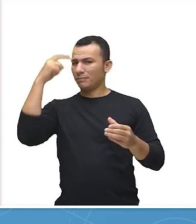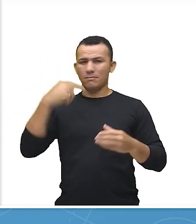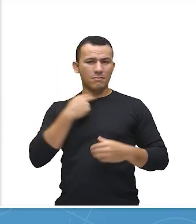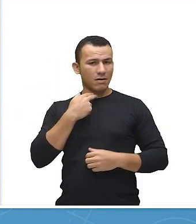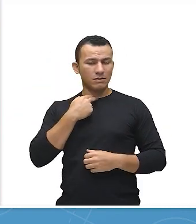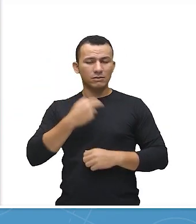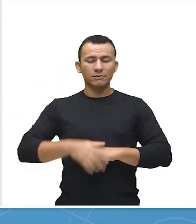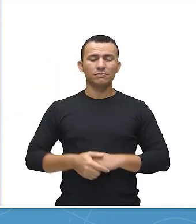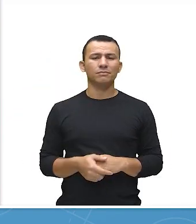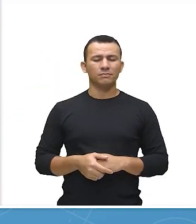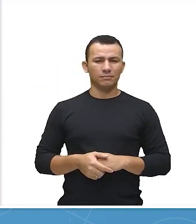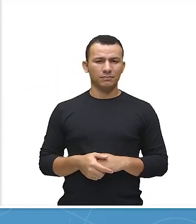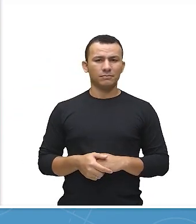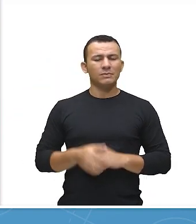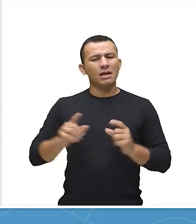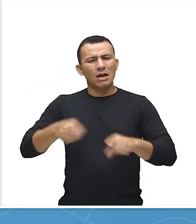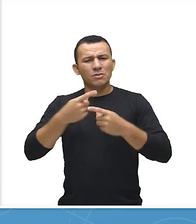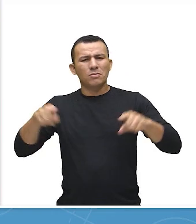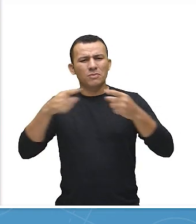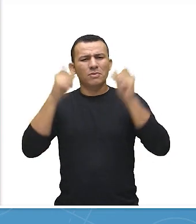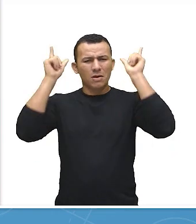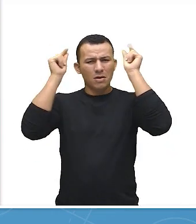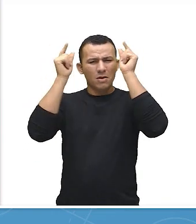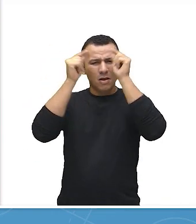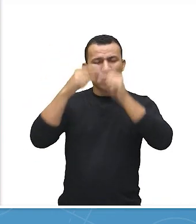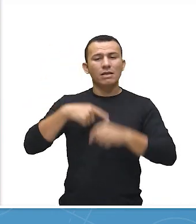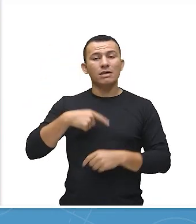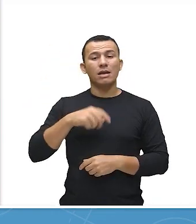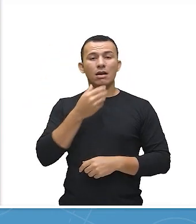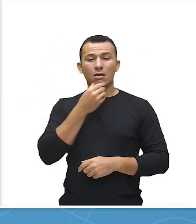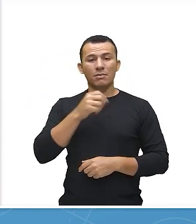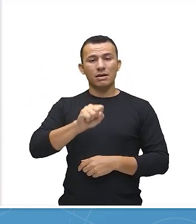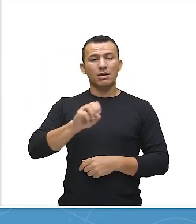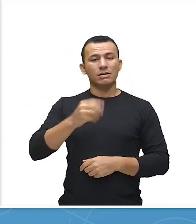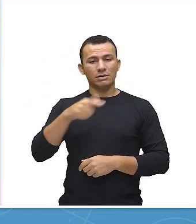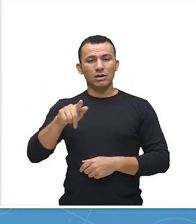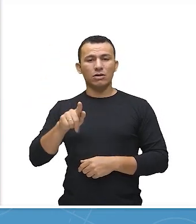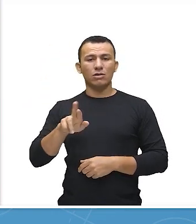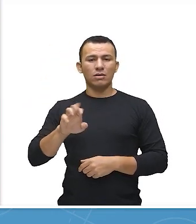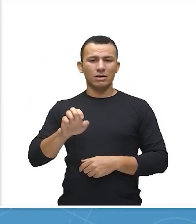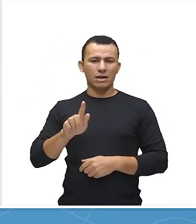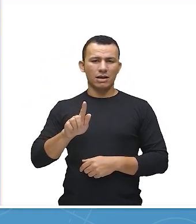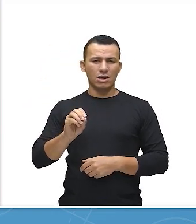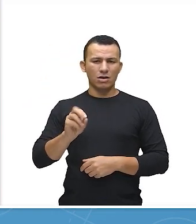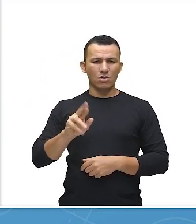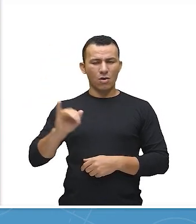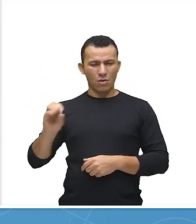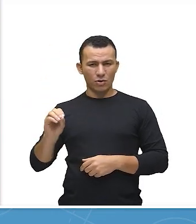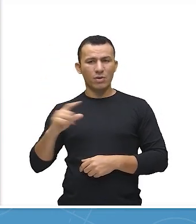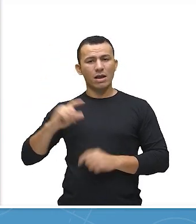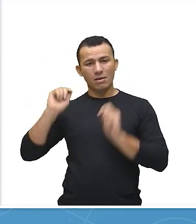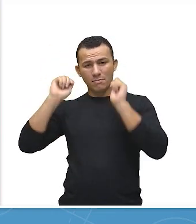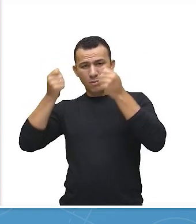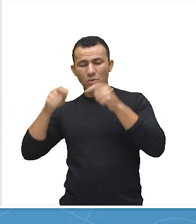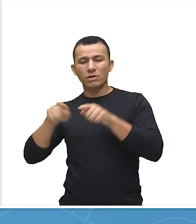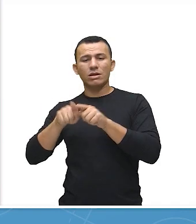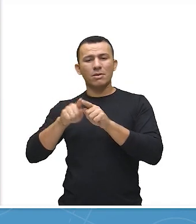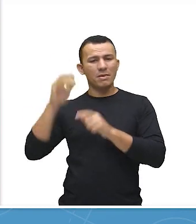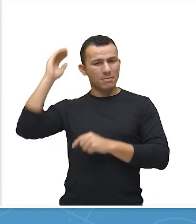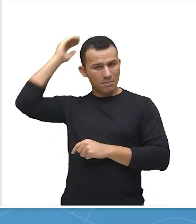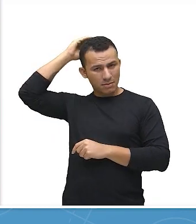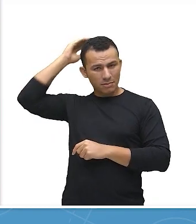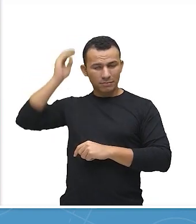e vocês saíram super bem, agora nós vamos, né, para o Exercitando de Arte. Eu sou a professora Gabriela e vou estar